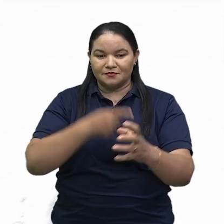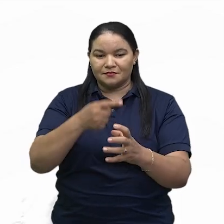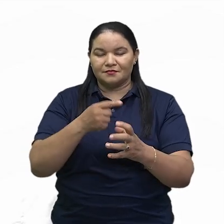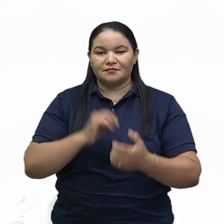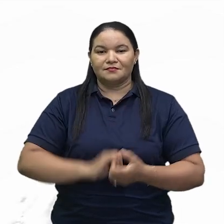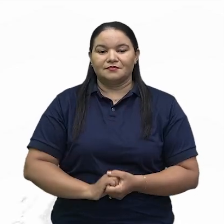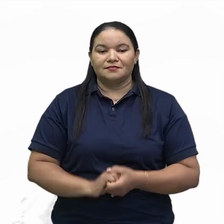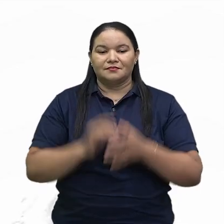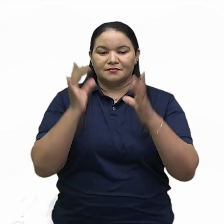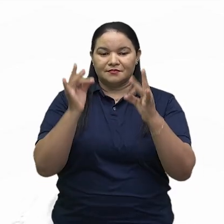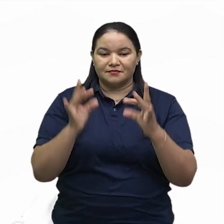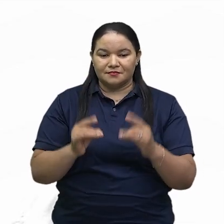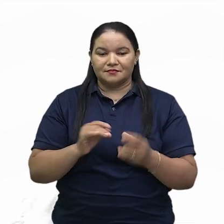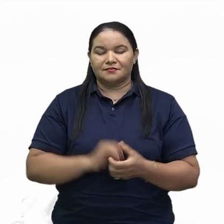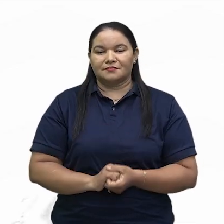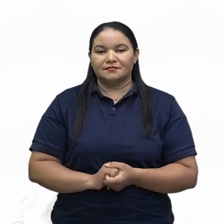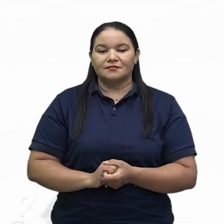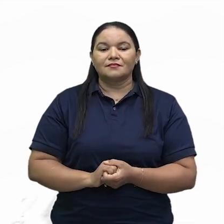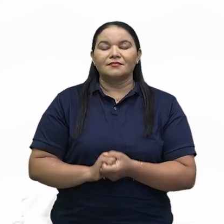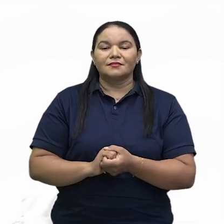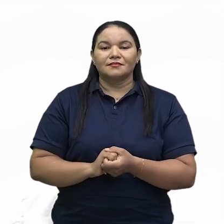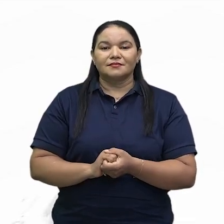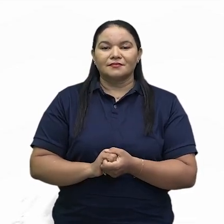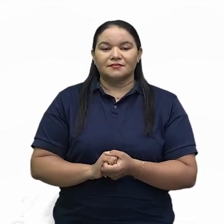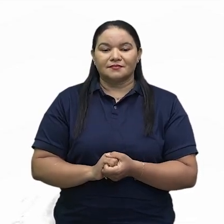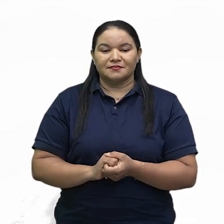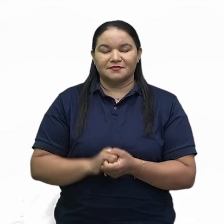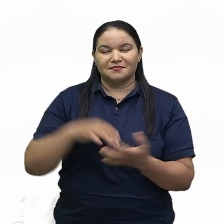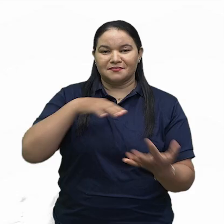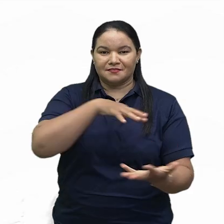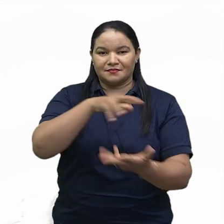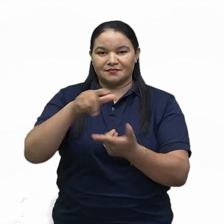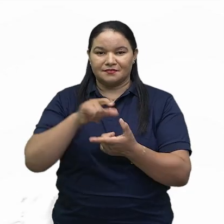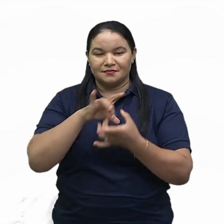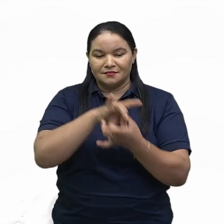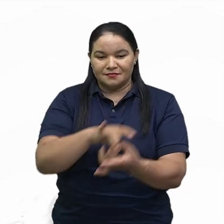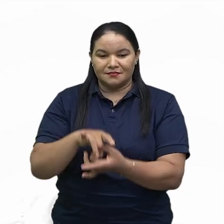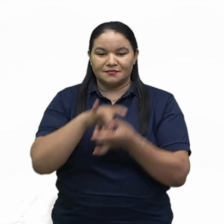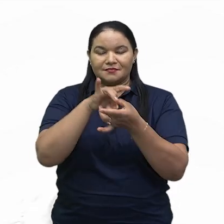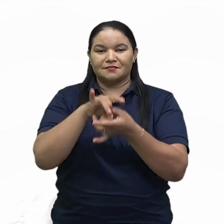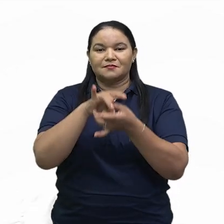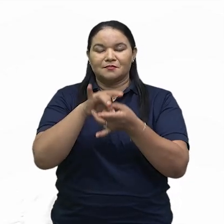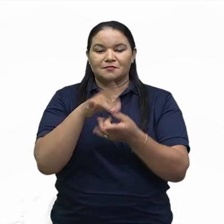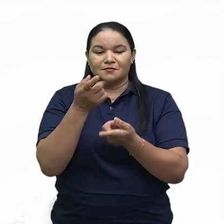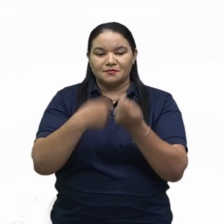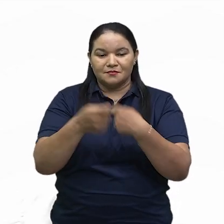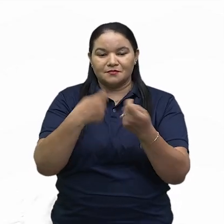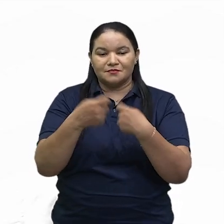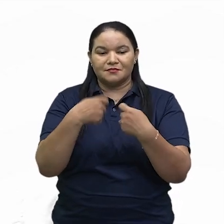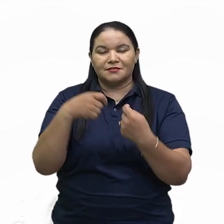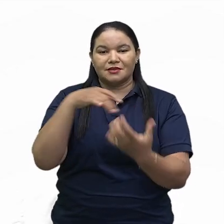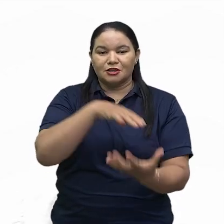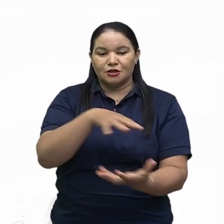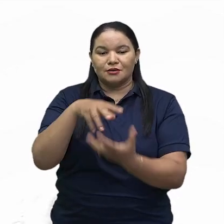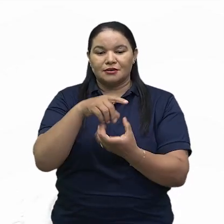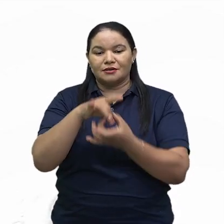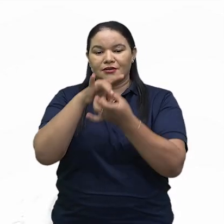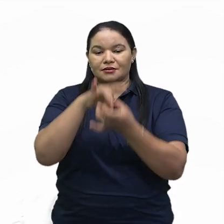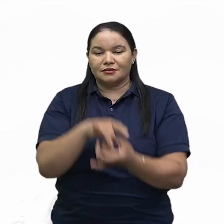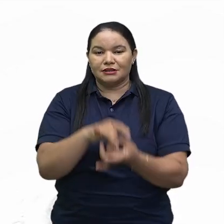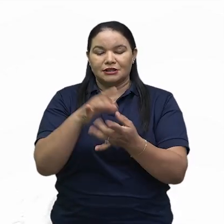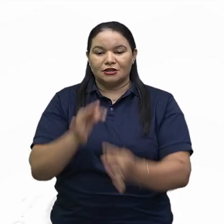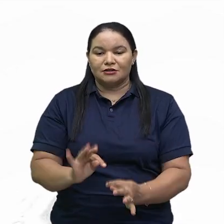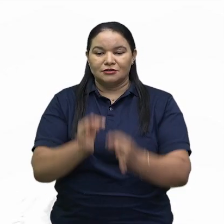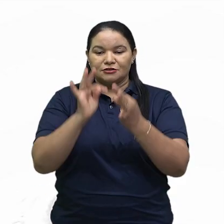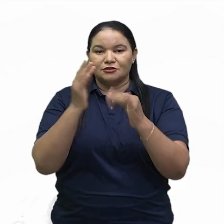economia mundial. Detalhamento desse objeto de conhecimento. Globalização econômica, globalização, tecnologia